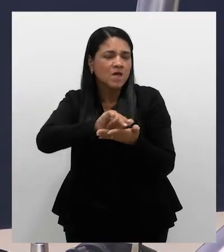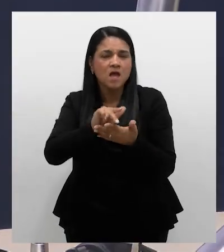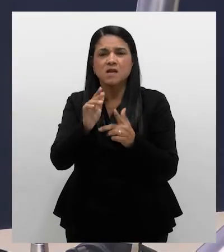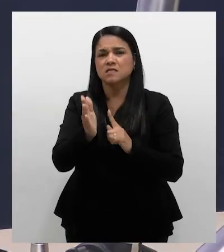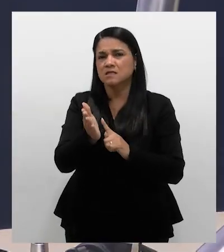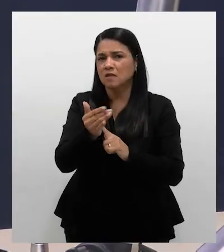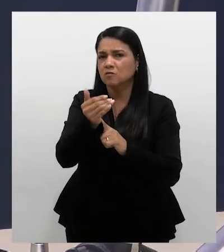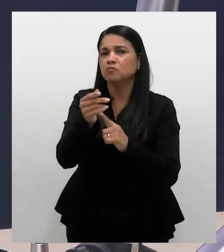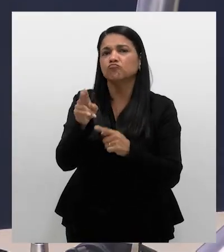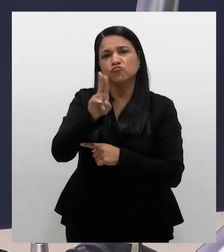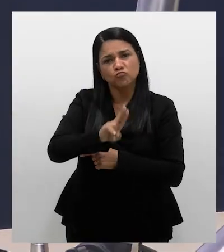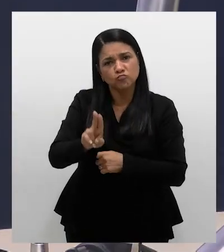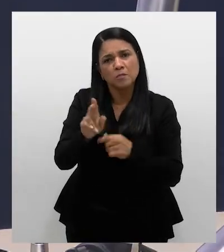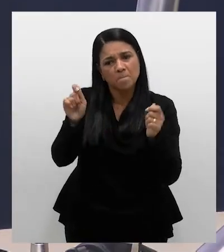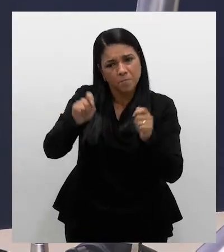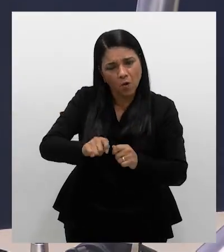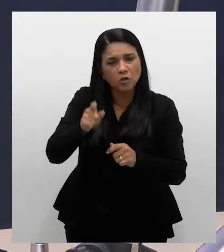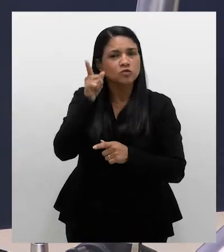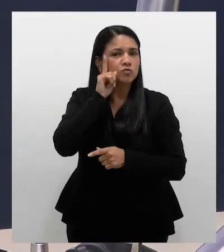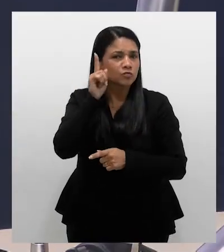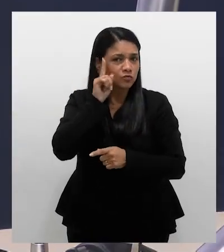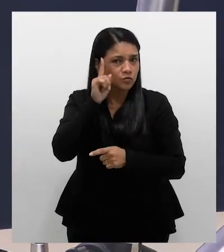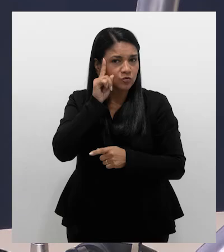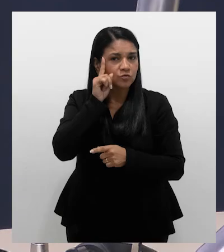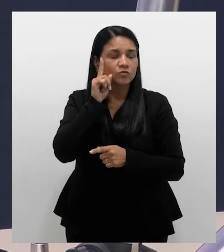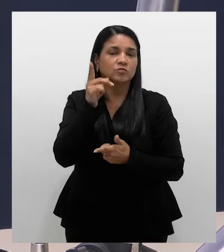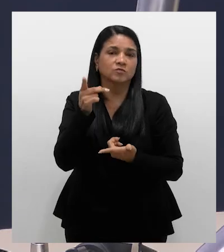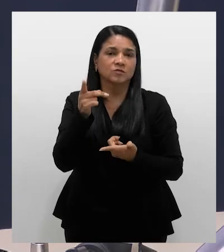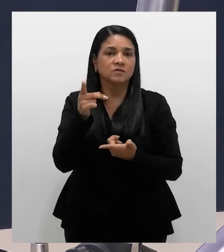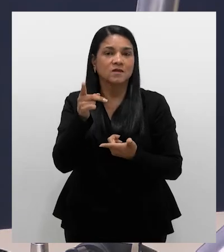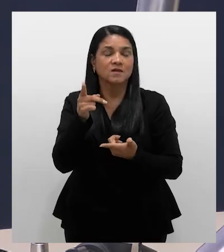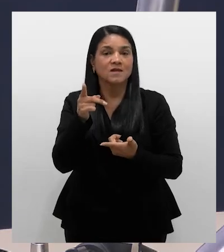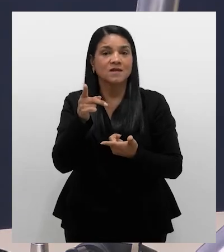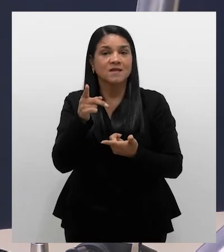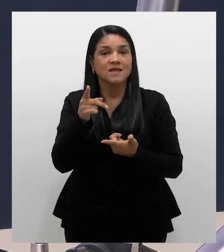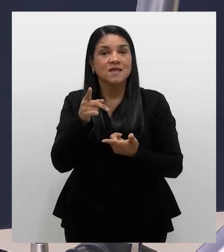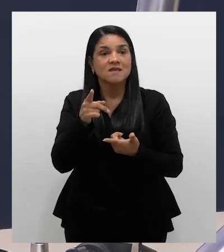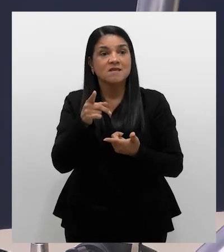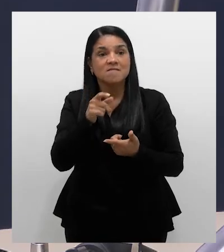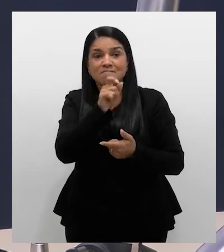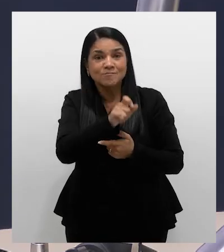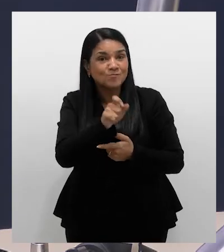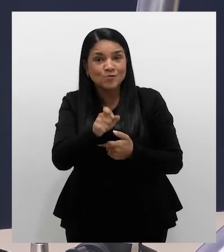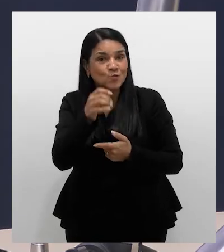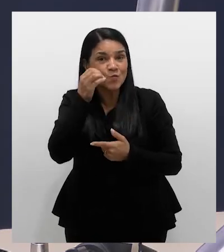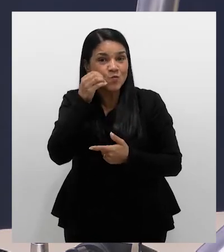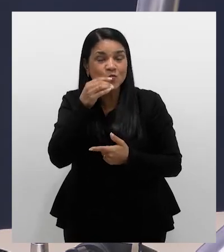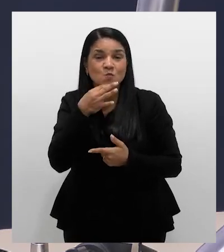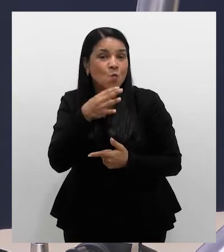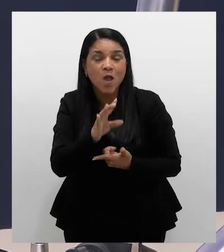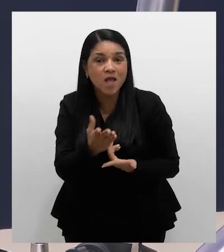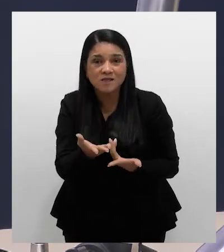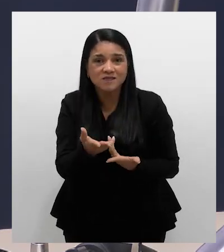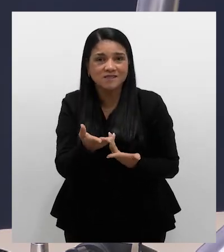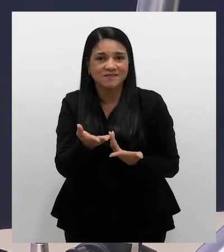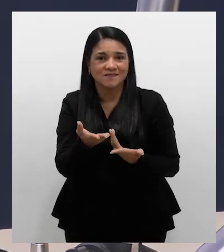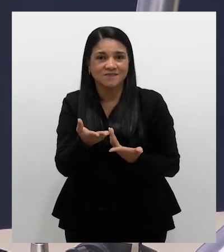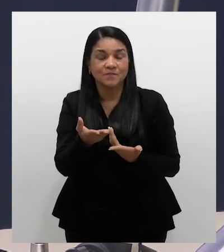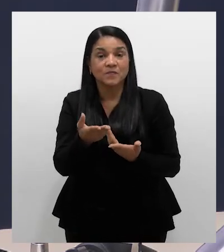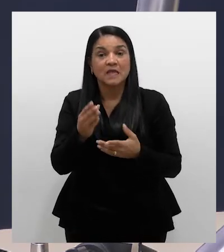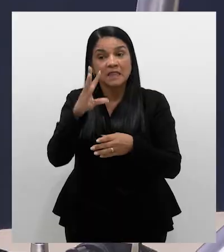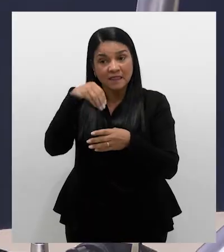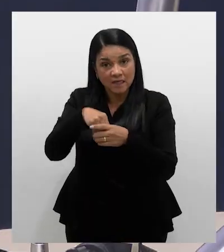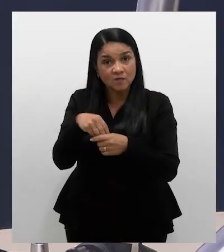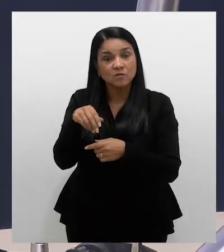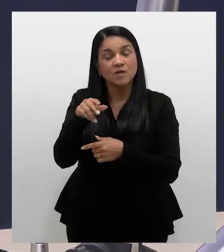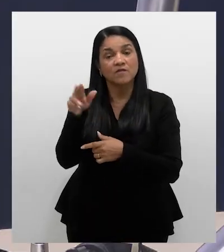várias tecnologias que você pode utilizar no seu dia a dia que não está no conhecimento das pessoas. Inclusive,